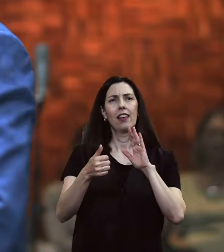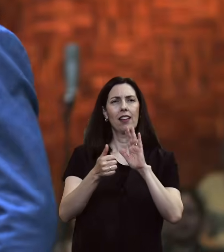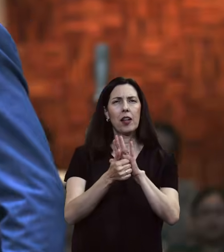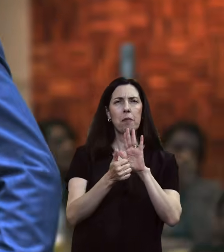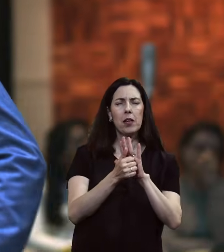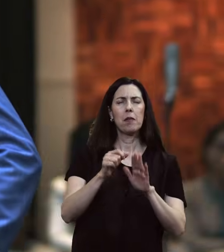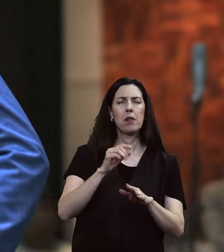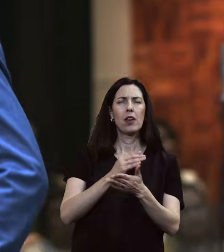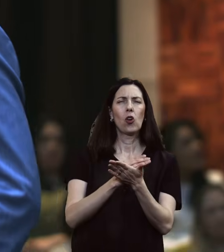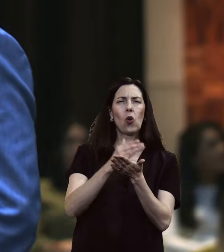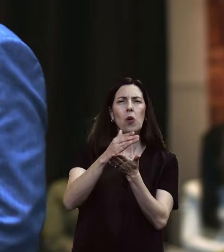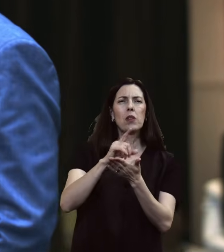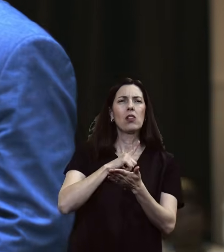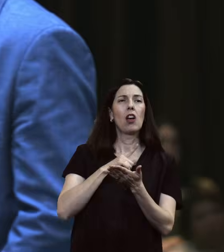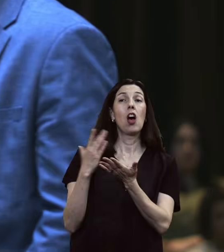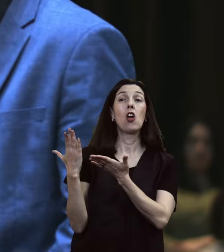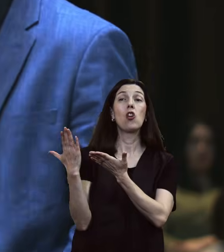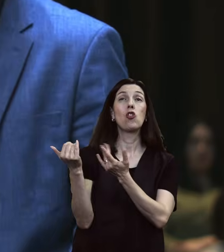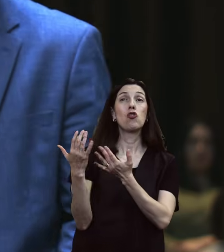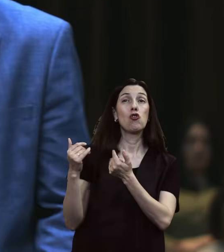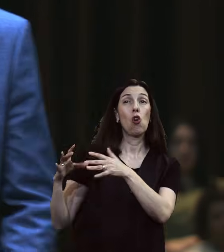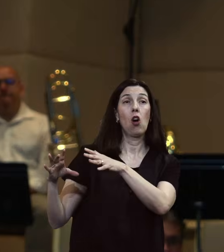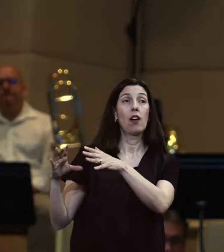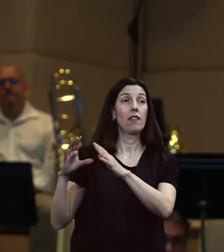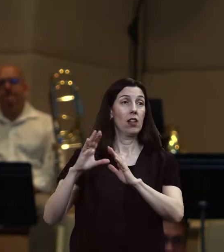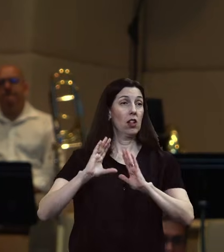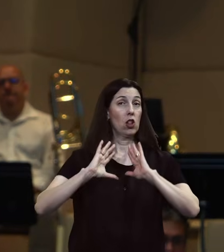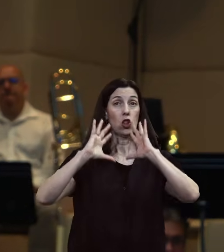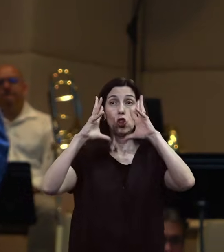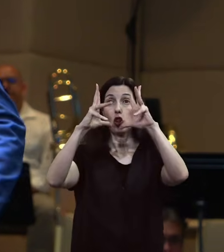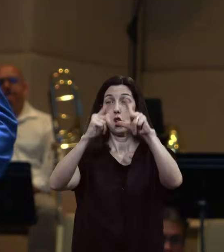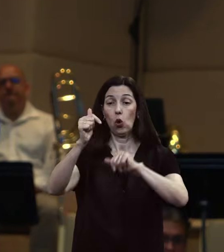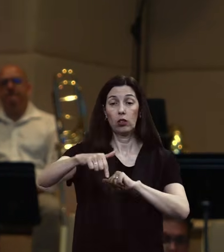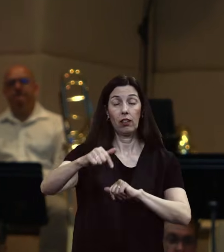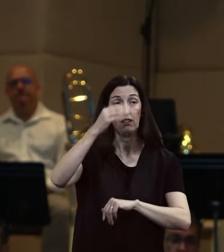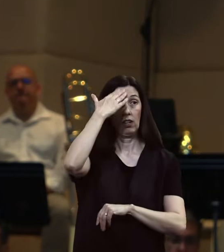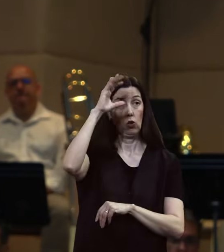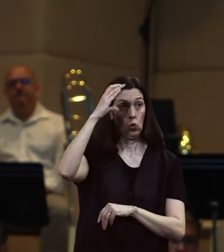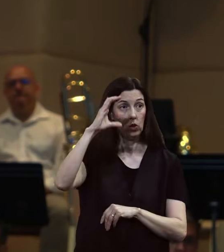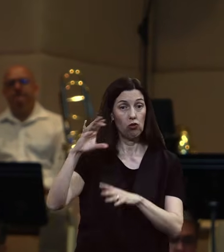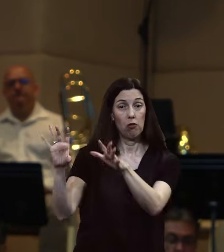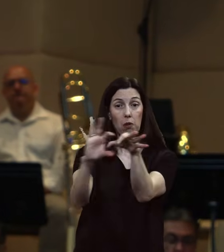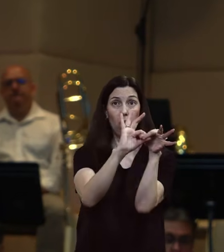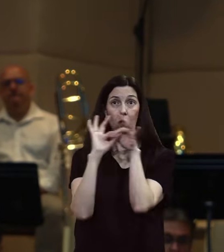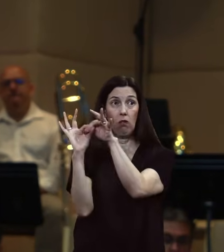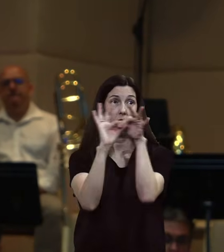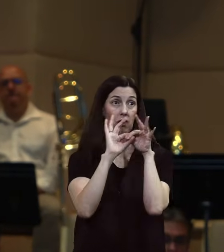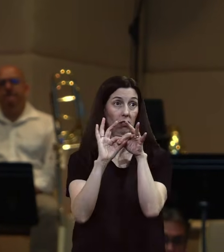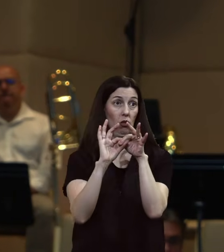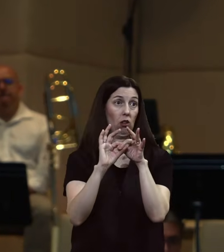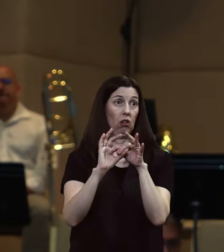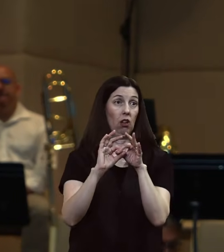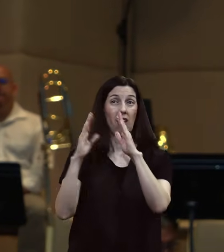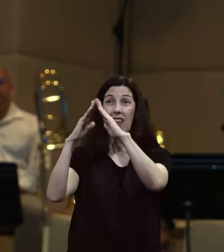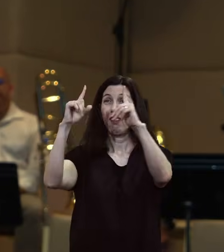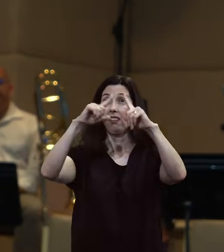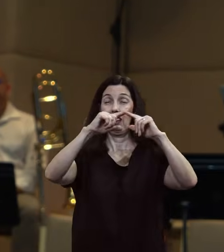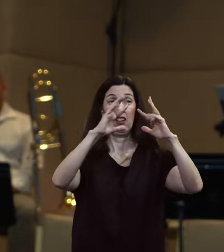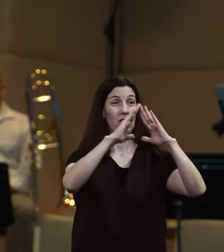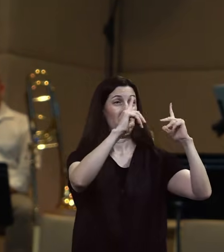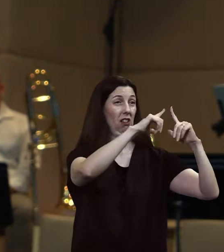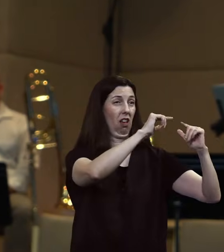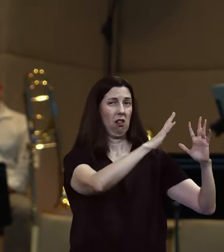de jovens e resolvemos fazer um culto na Arena da